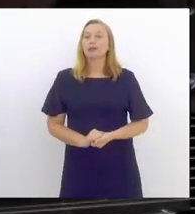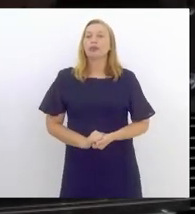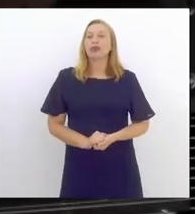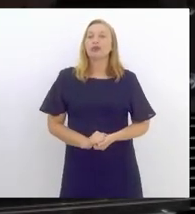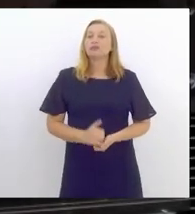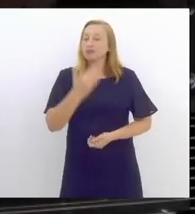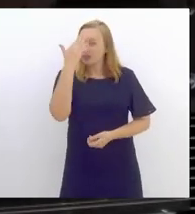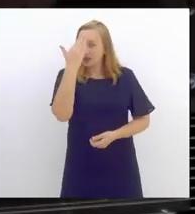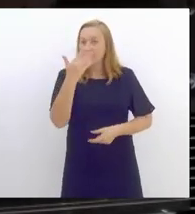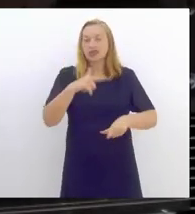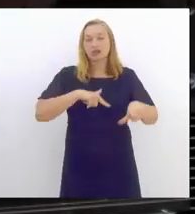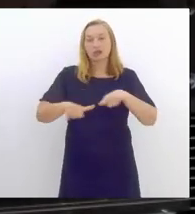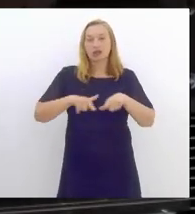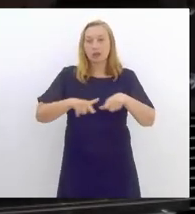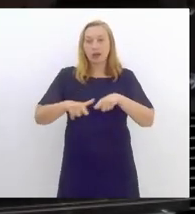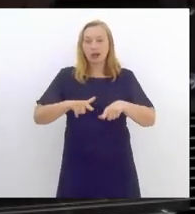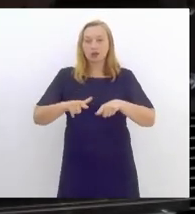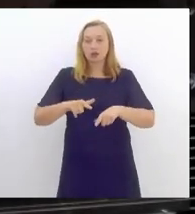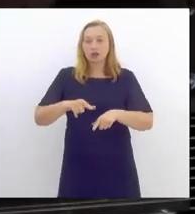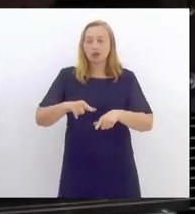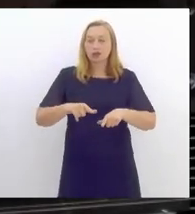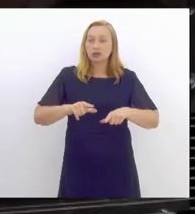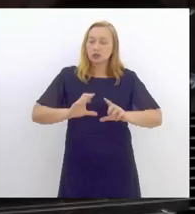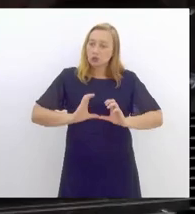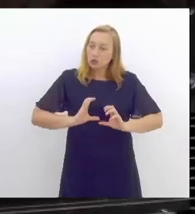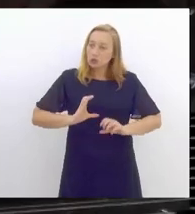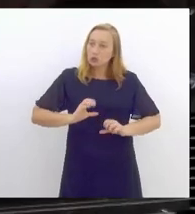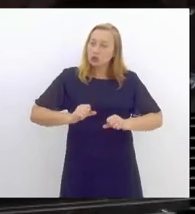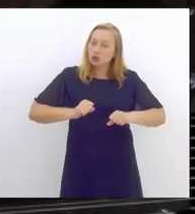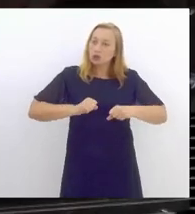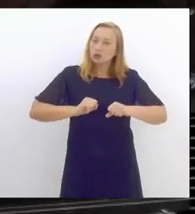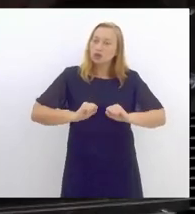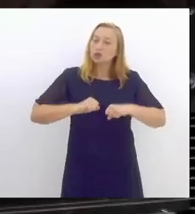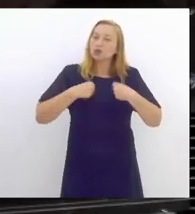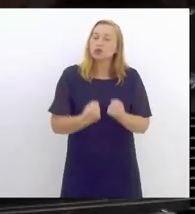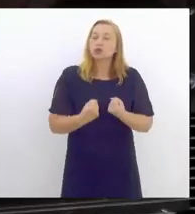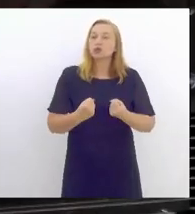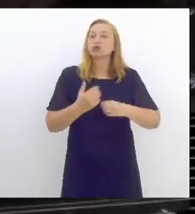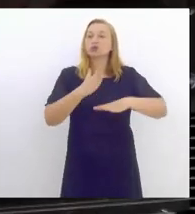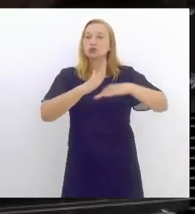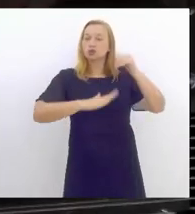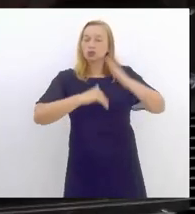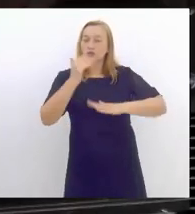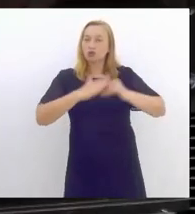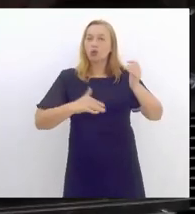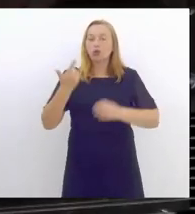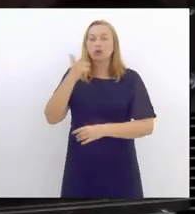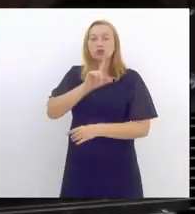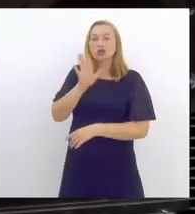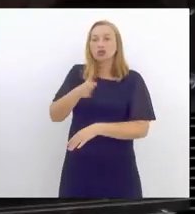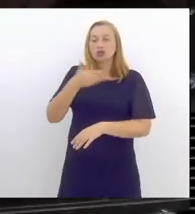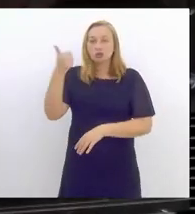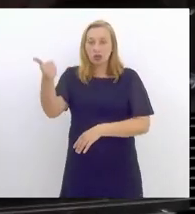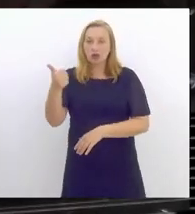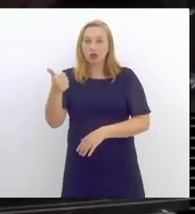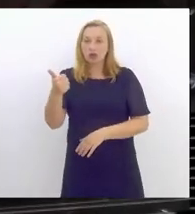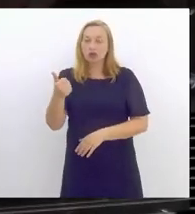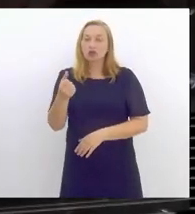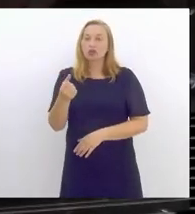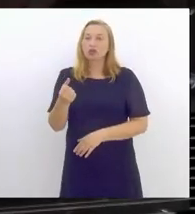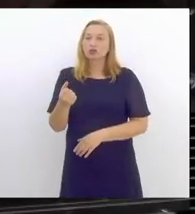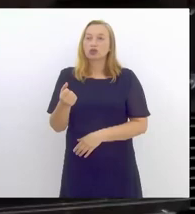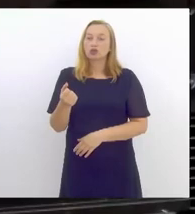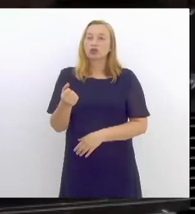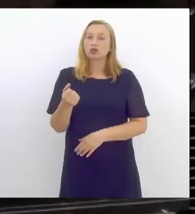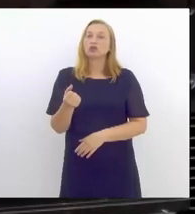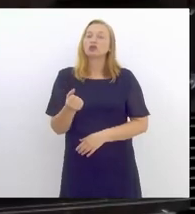Graças ao trabalho incessante, inovador, destemido desses profissionais, conquistamos os melhores índices dos últimos 30